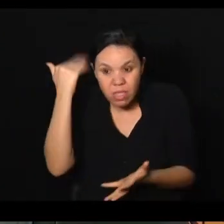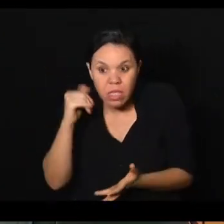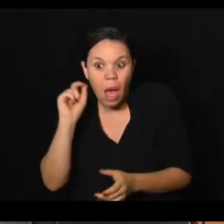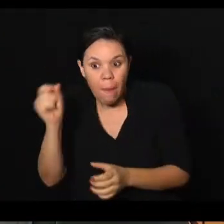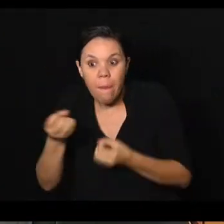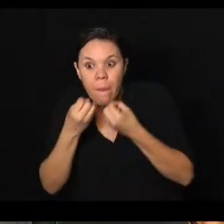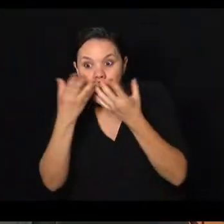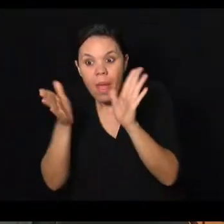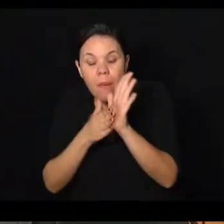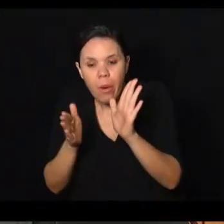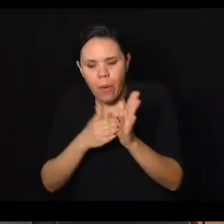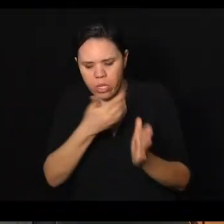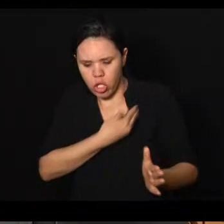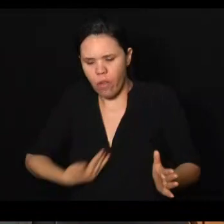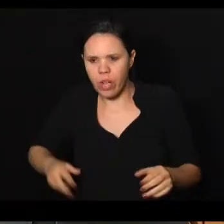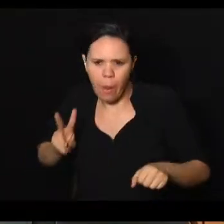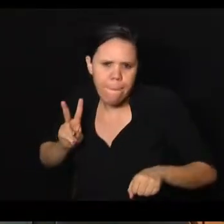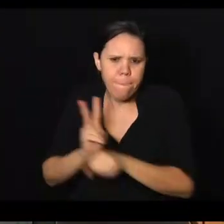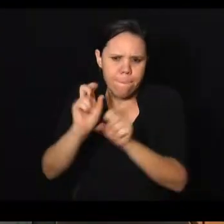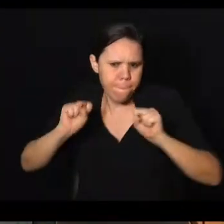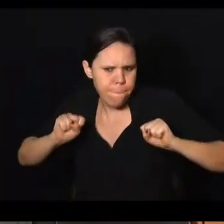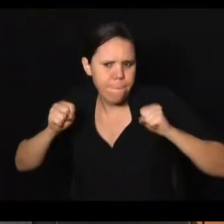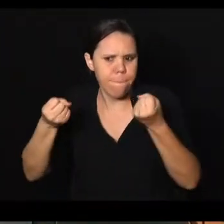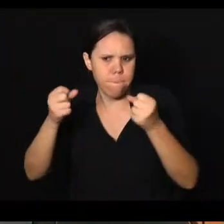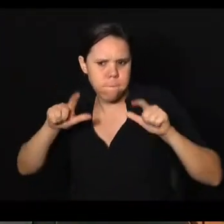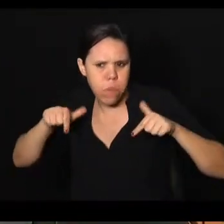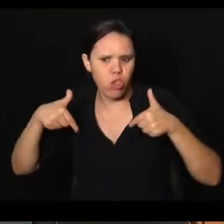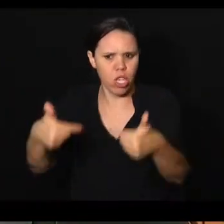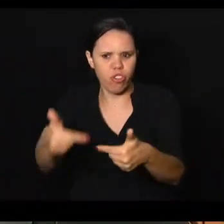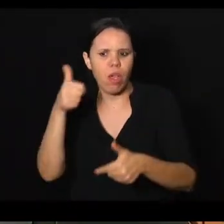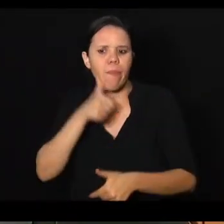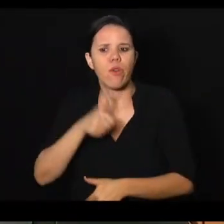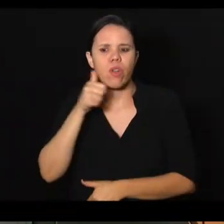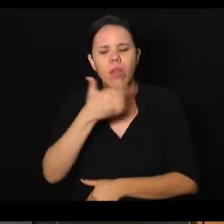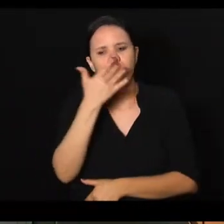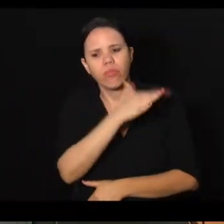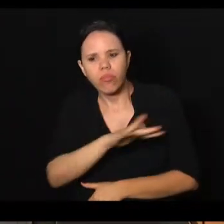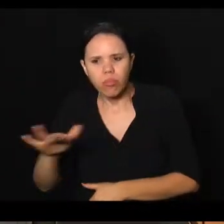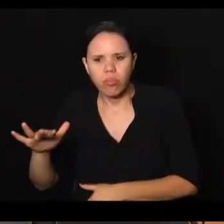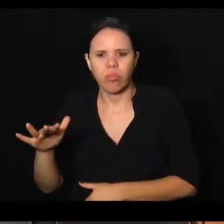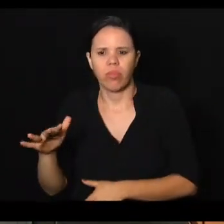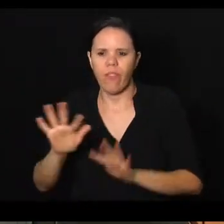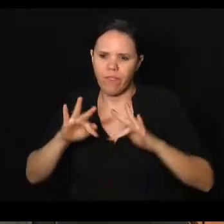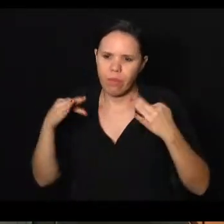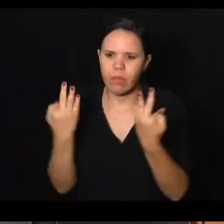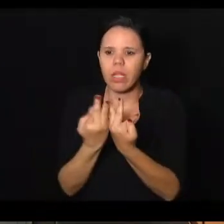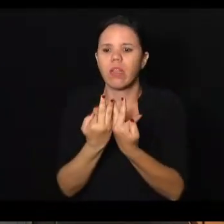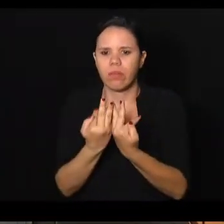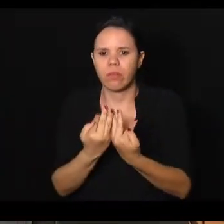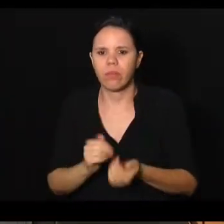fazendo para proteger mulheres, para proteger crianças, para proteger a família.